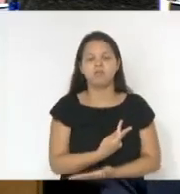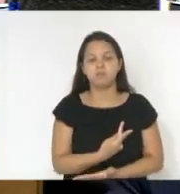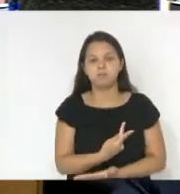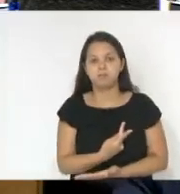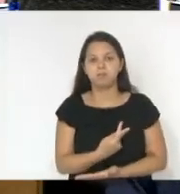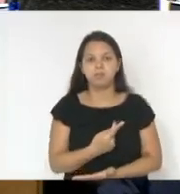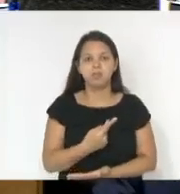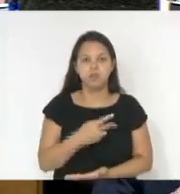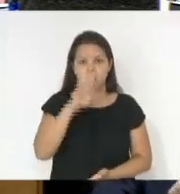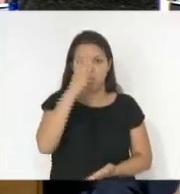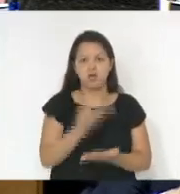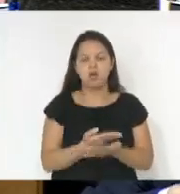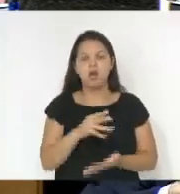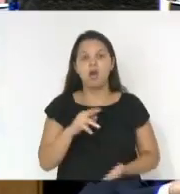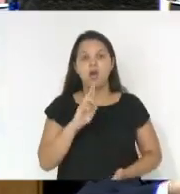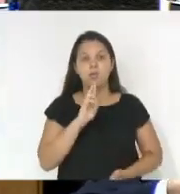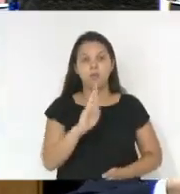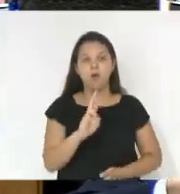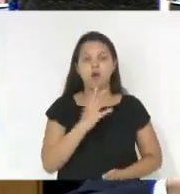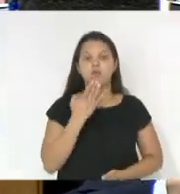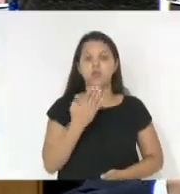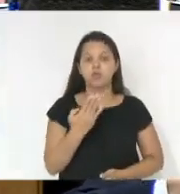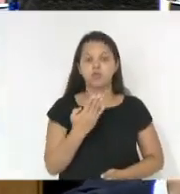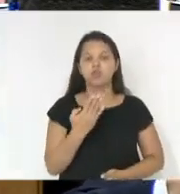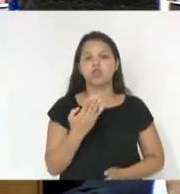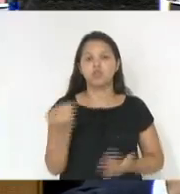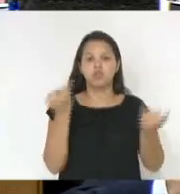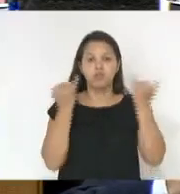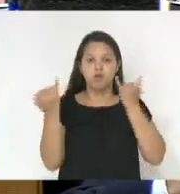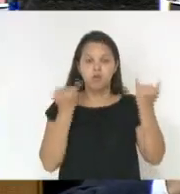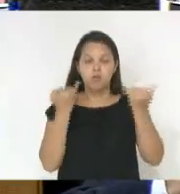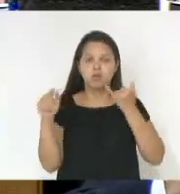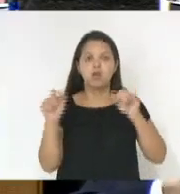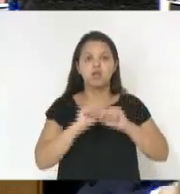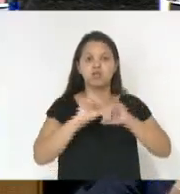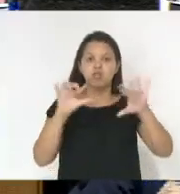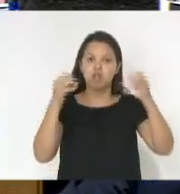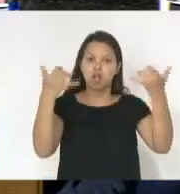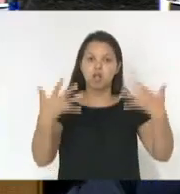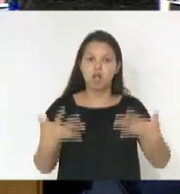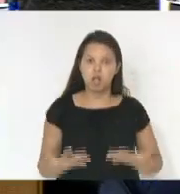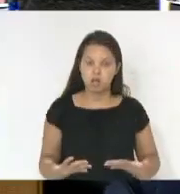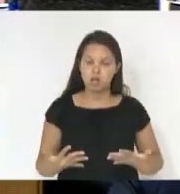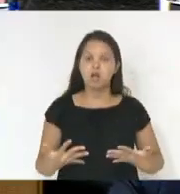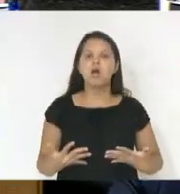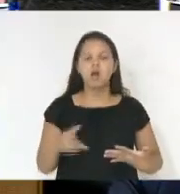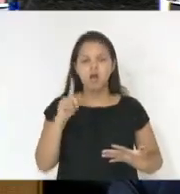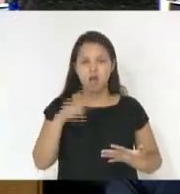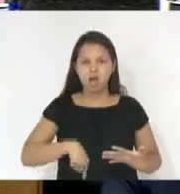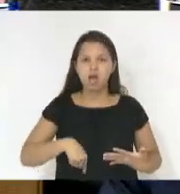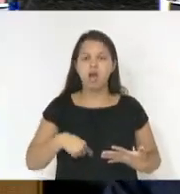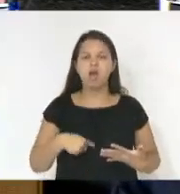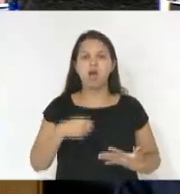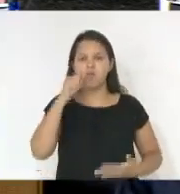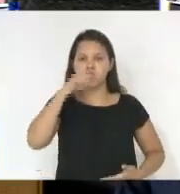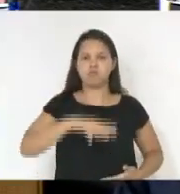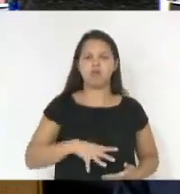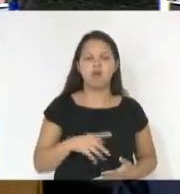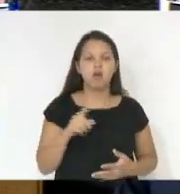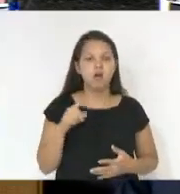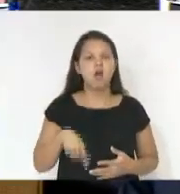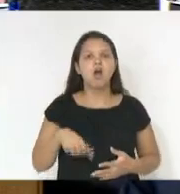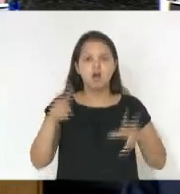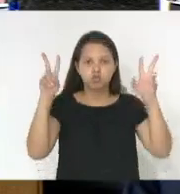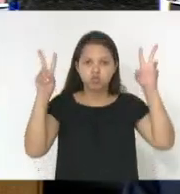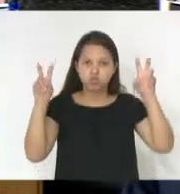de informação, ele possa esclarecer essa expressão, que foi a mais agressiva e que trouxe esse assunto